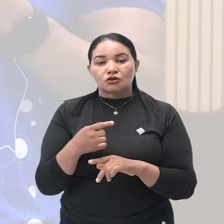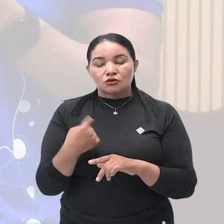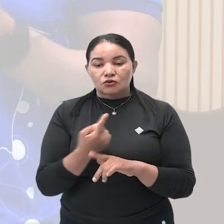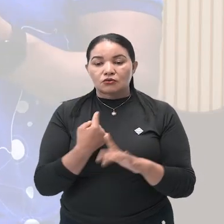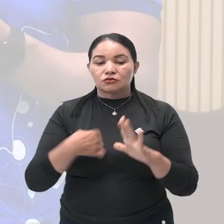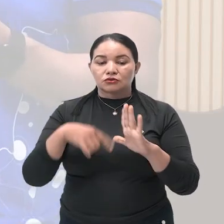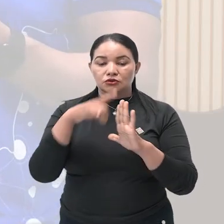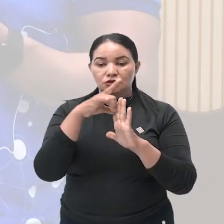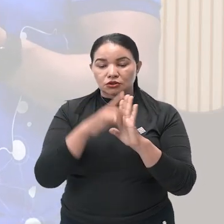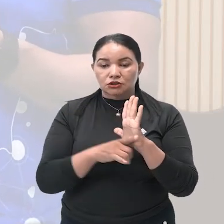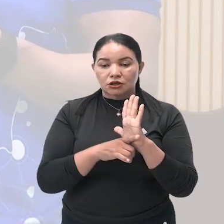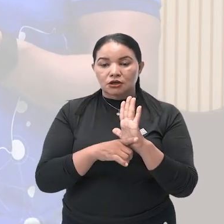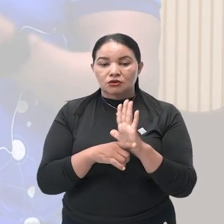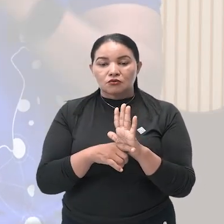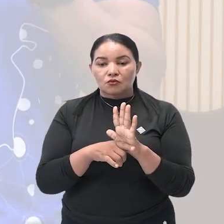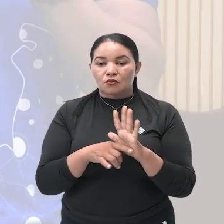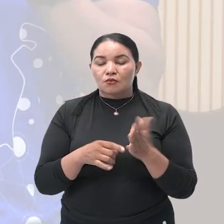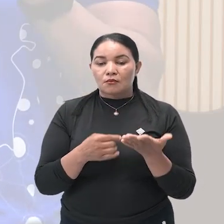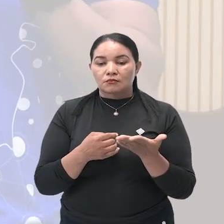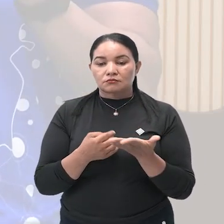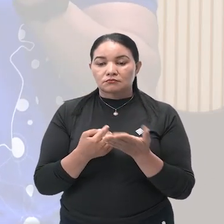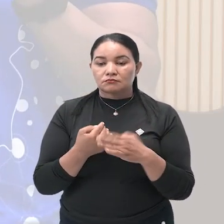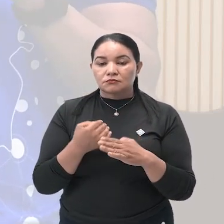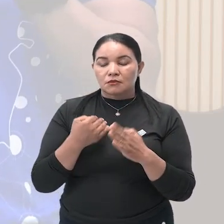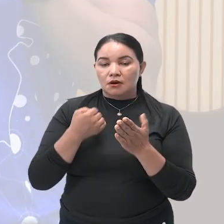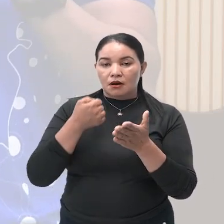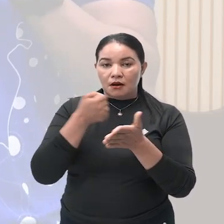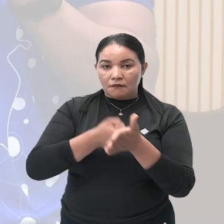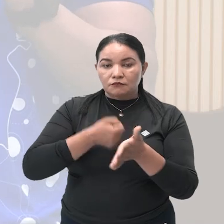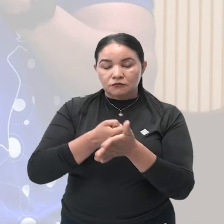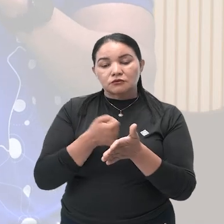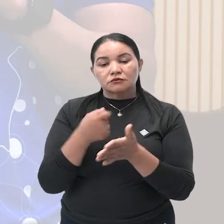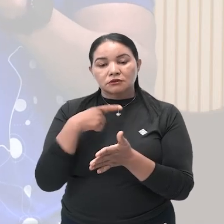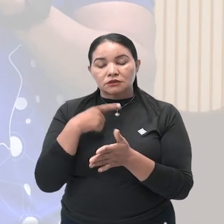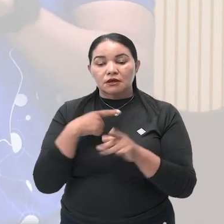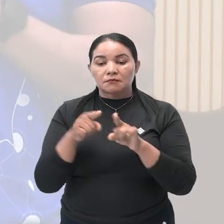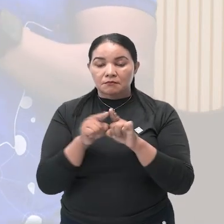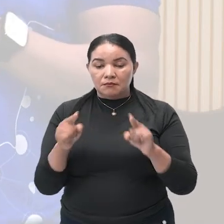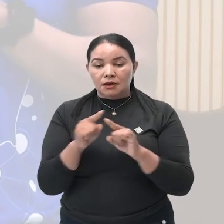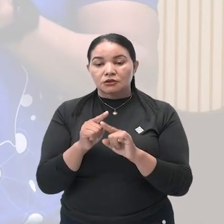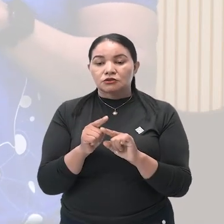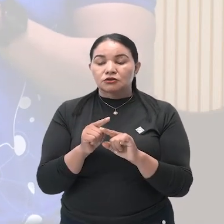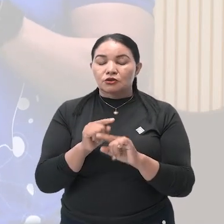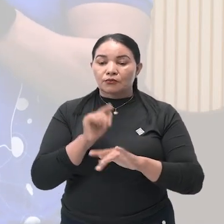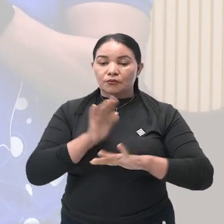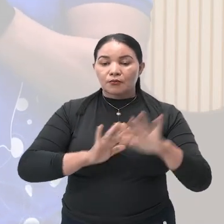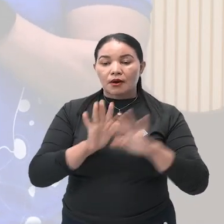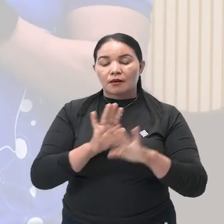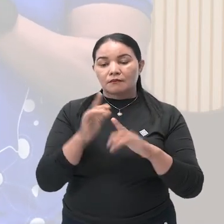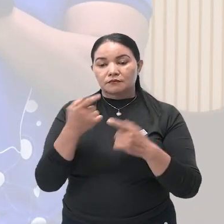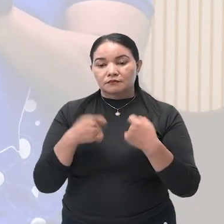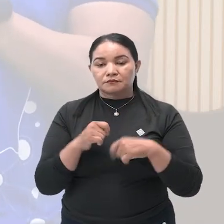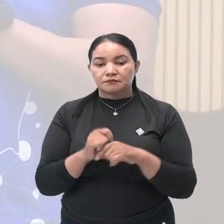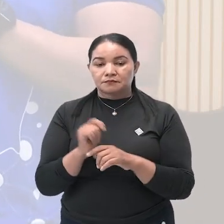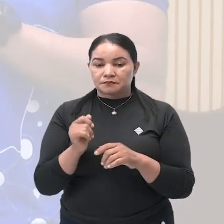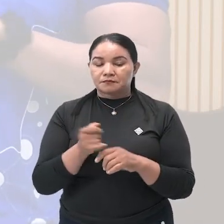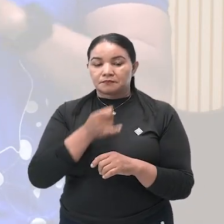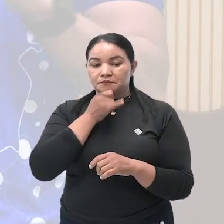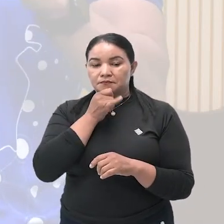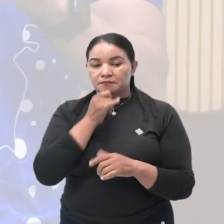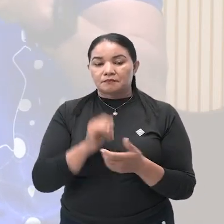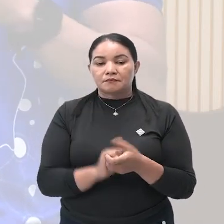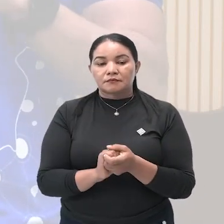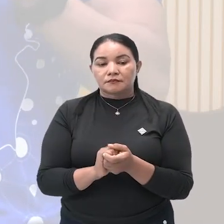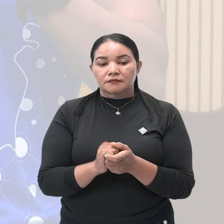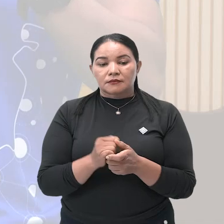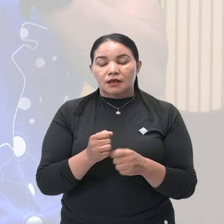direitos absolutos aqui no Brasil, tá bom? Isso é um ponto importante para a gente refletir. As manifestações de 2013, por exemplo, elas